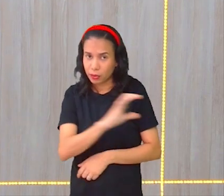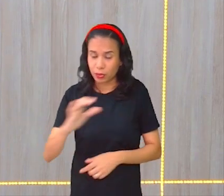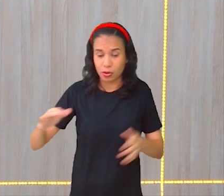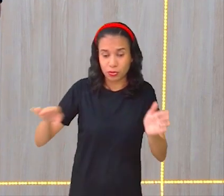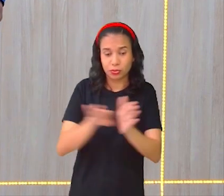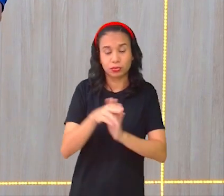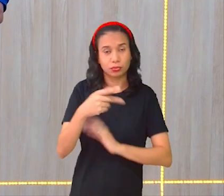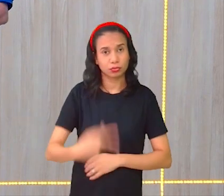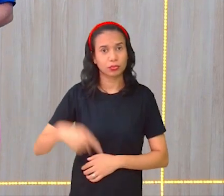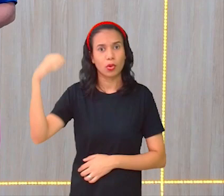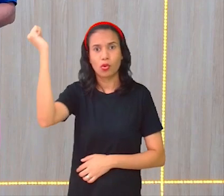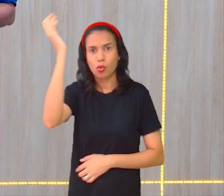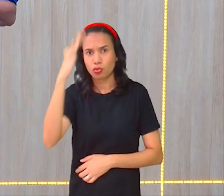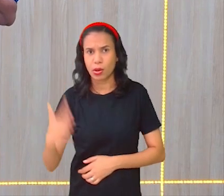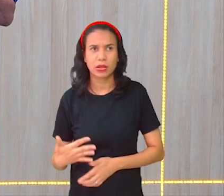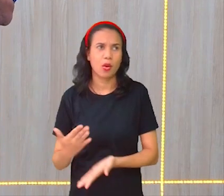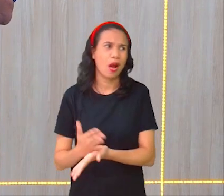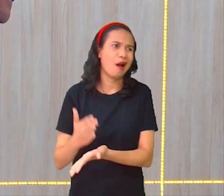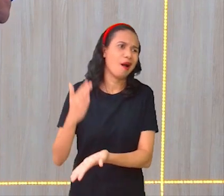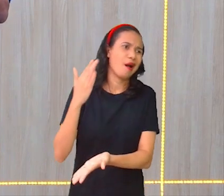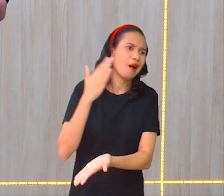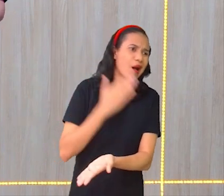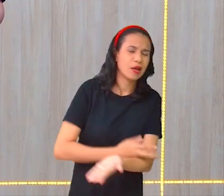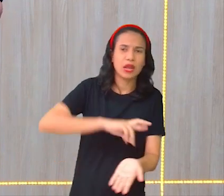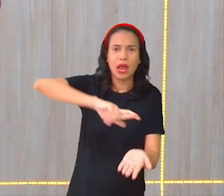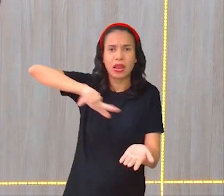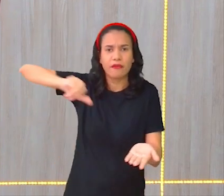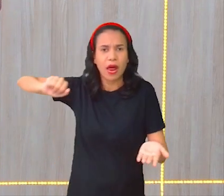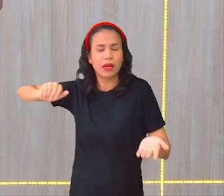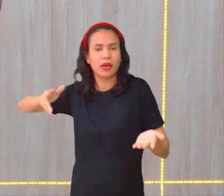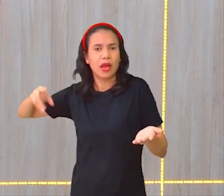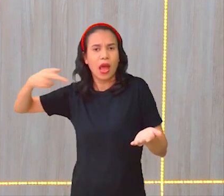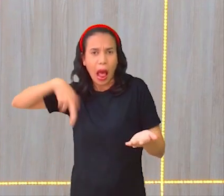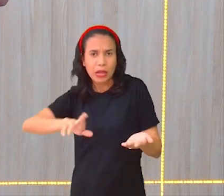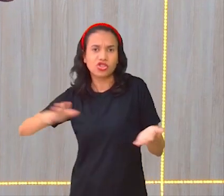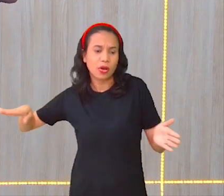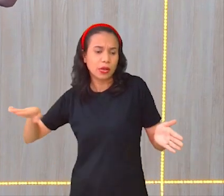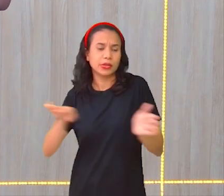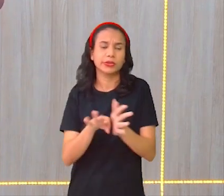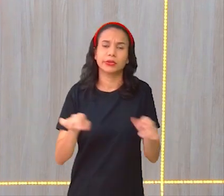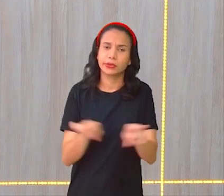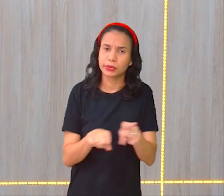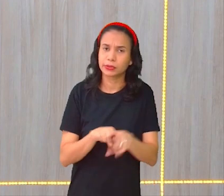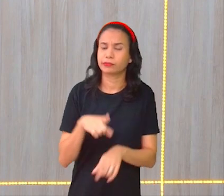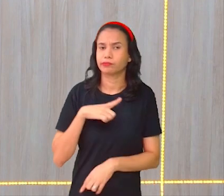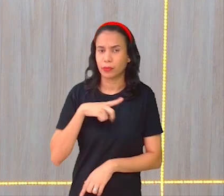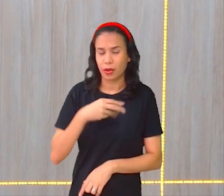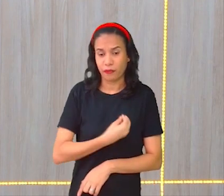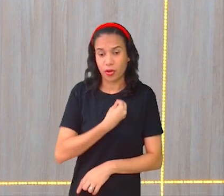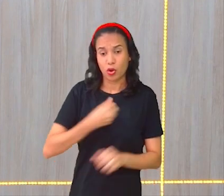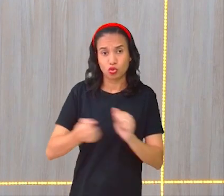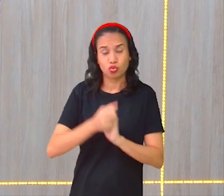Brasil bem antes, né, de outras religiões, né, aí trazida pelos portugueses,